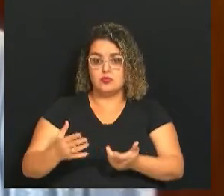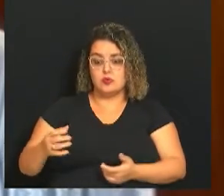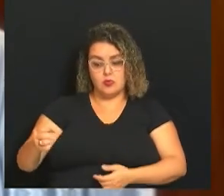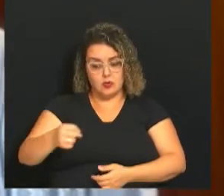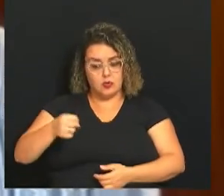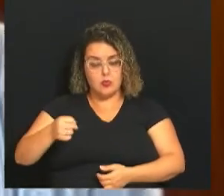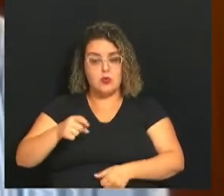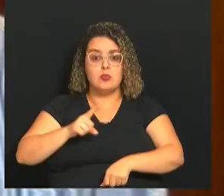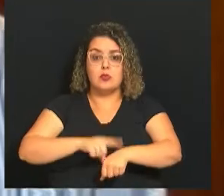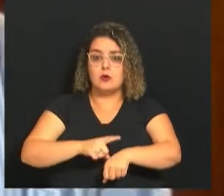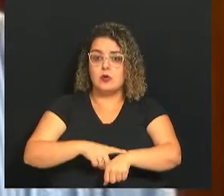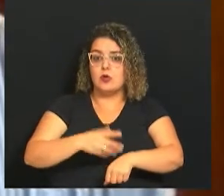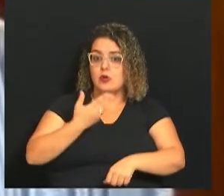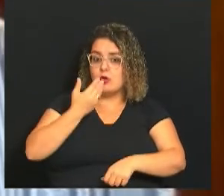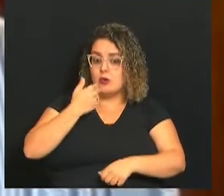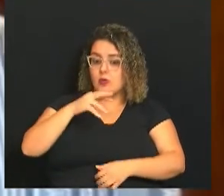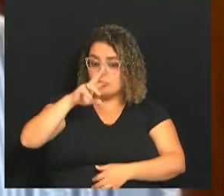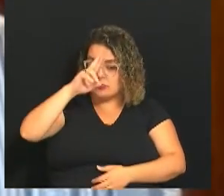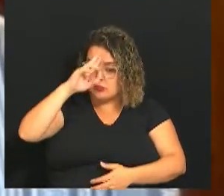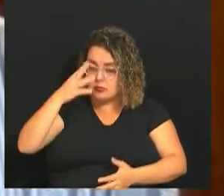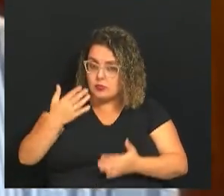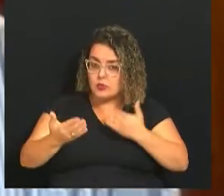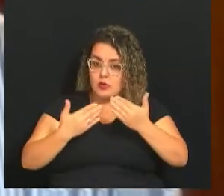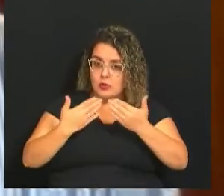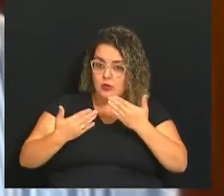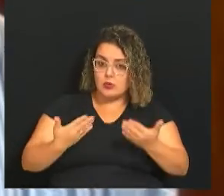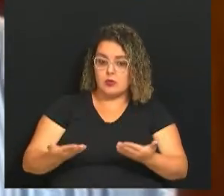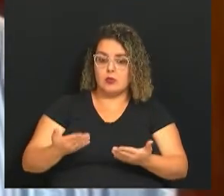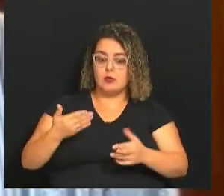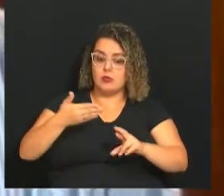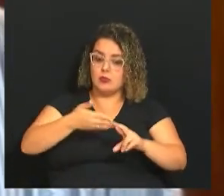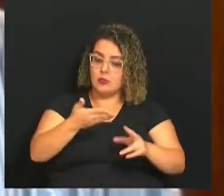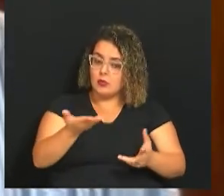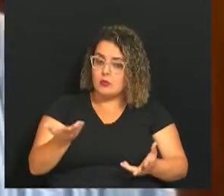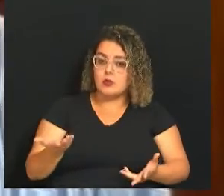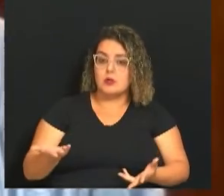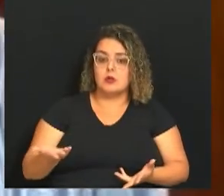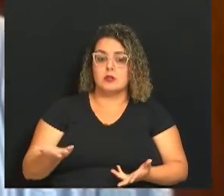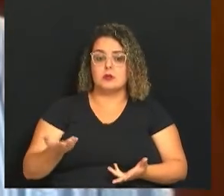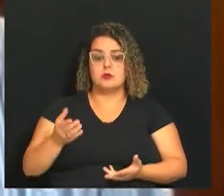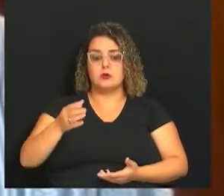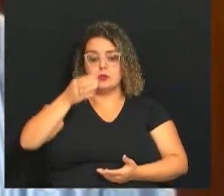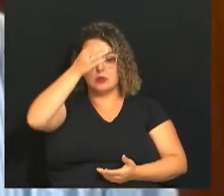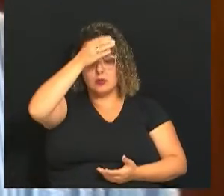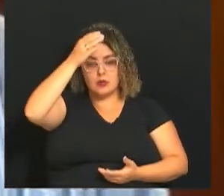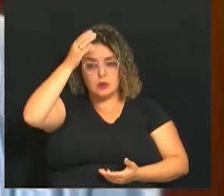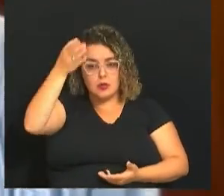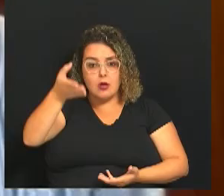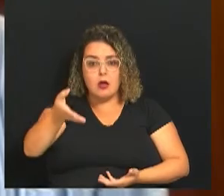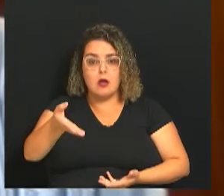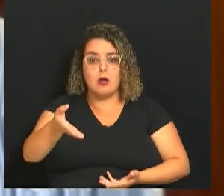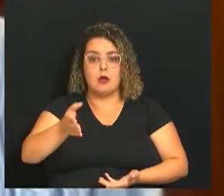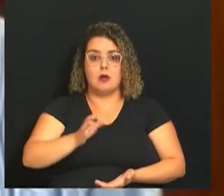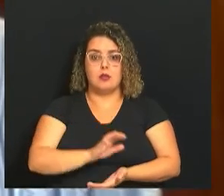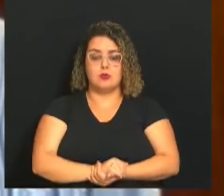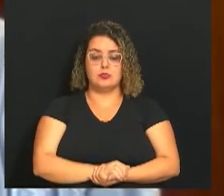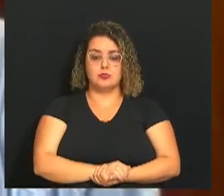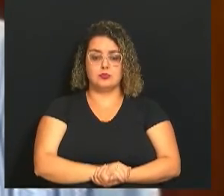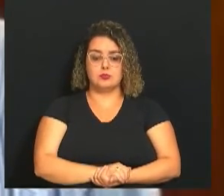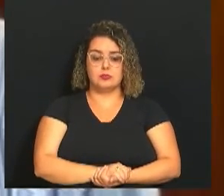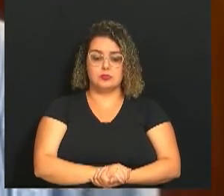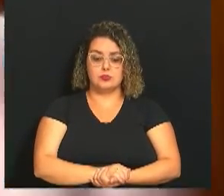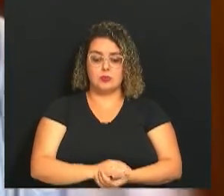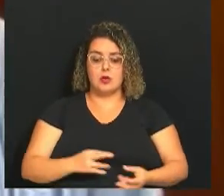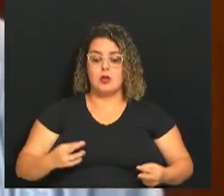do almoço, para conversar com o interessado, né, com o cliente. Então, assim, essa relação toda que